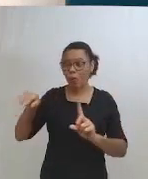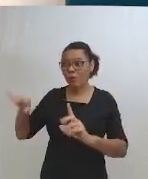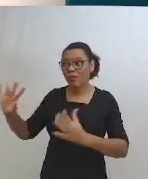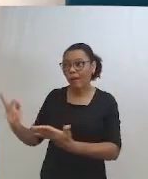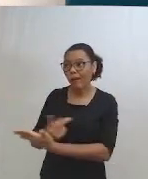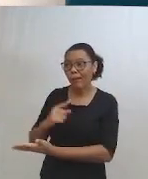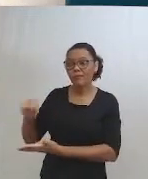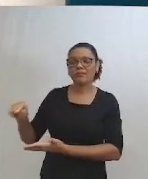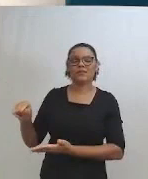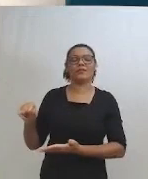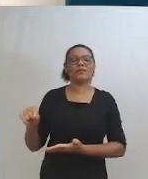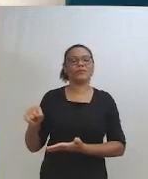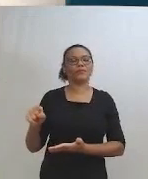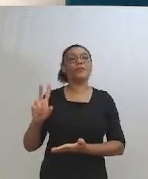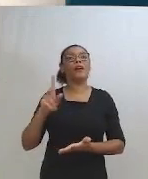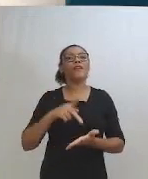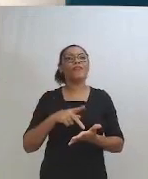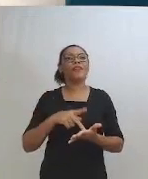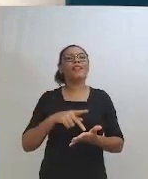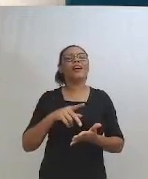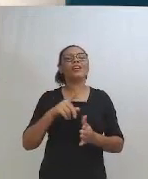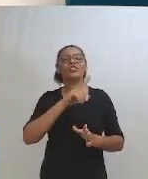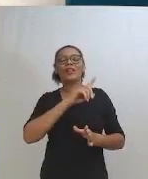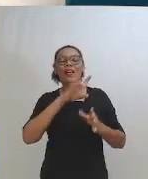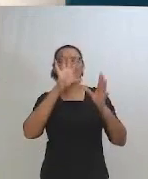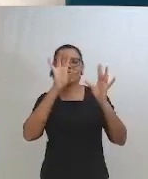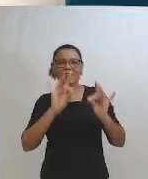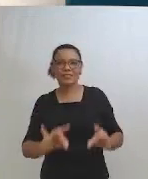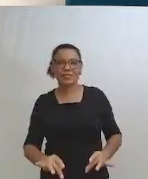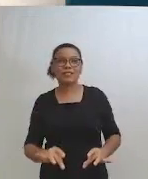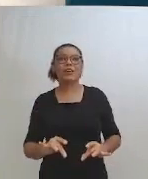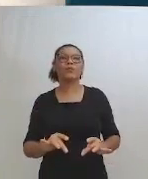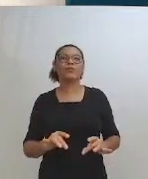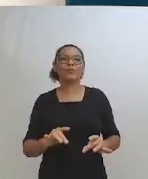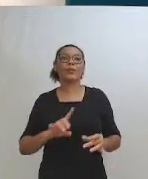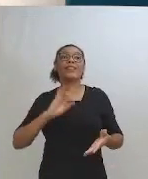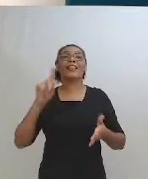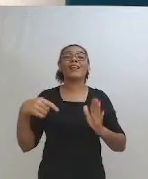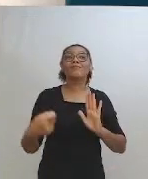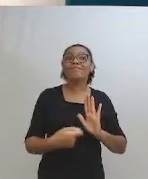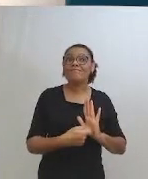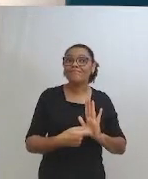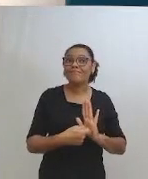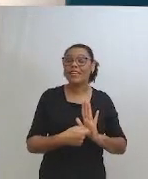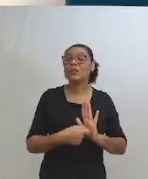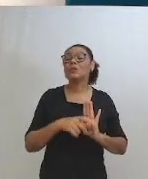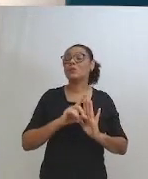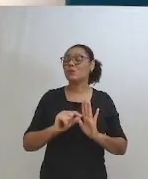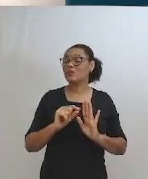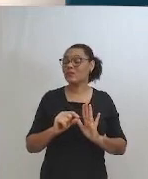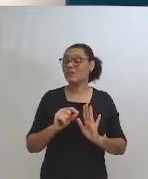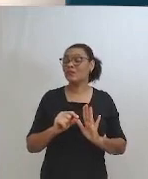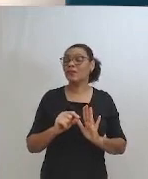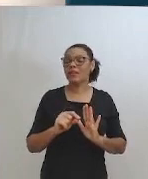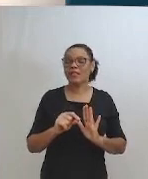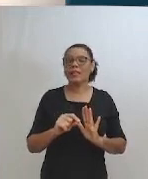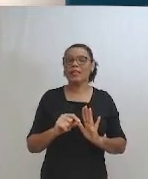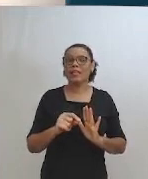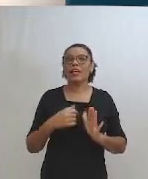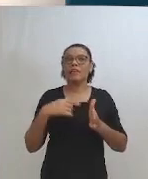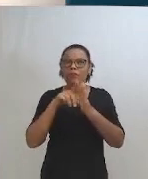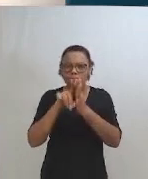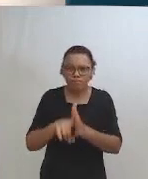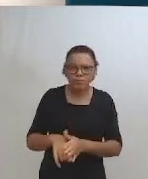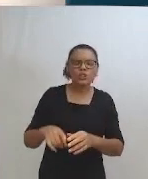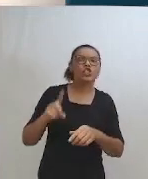na descrição da denúncia, ela discorreu que, segundo o apurado, no dia e hora dos fatos,